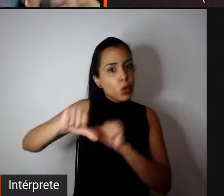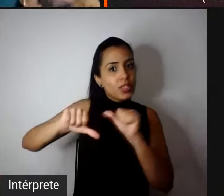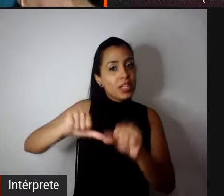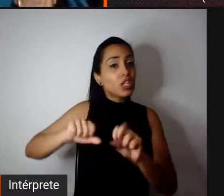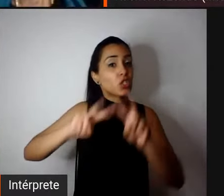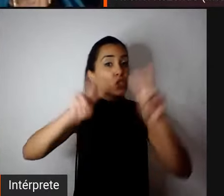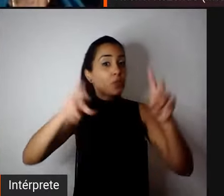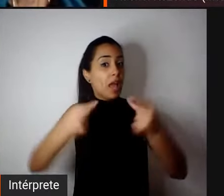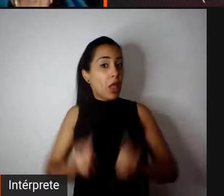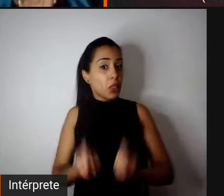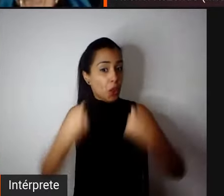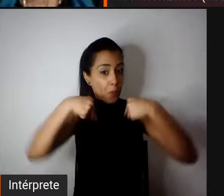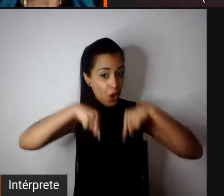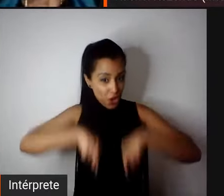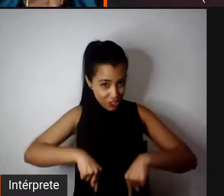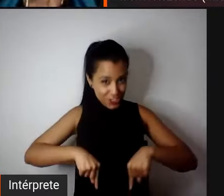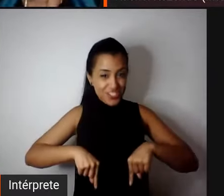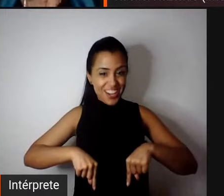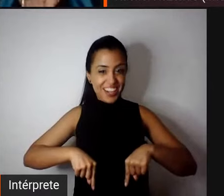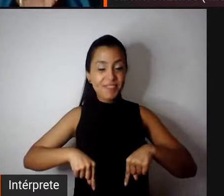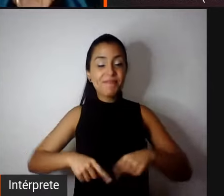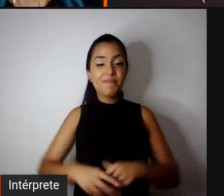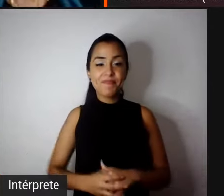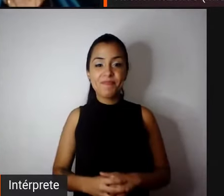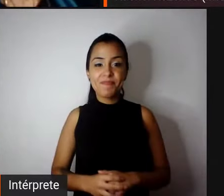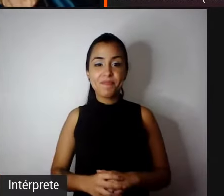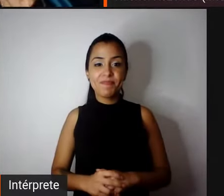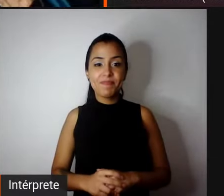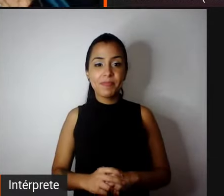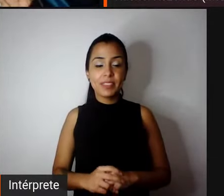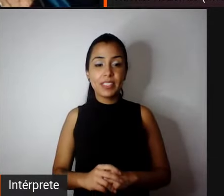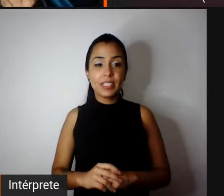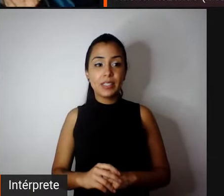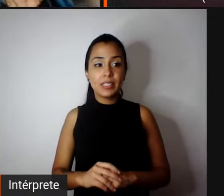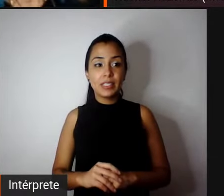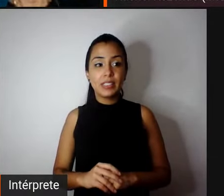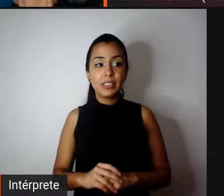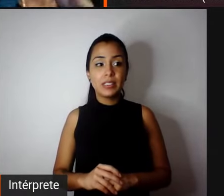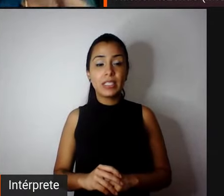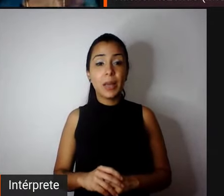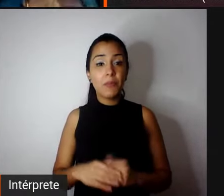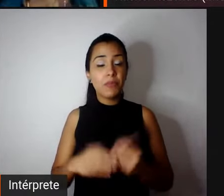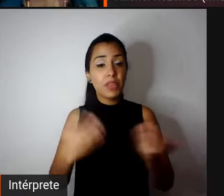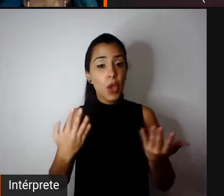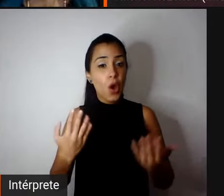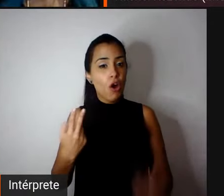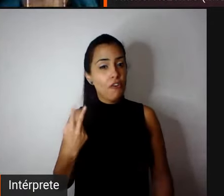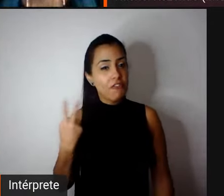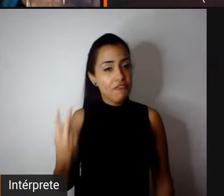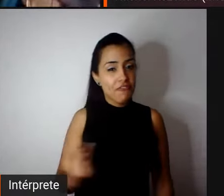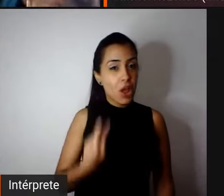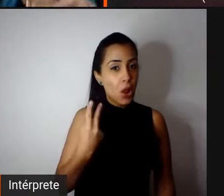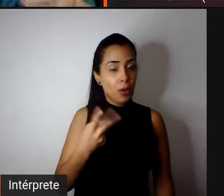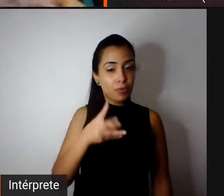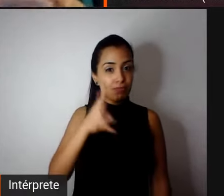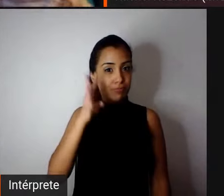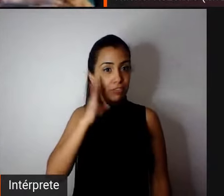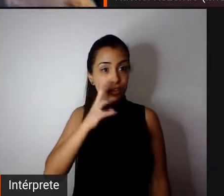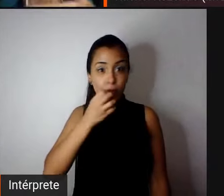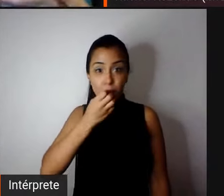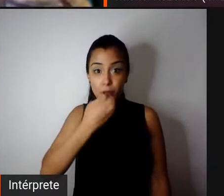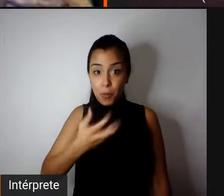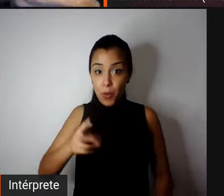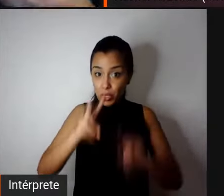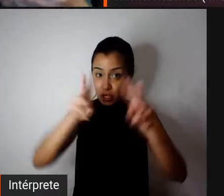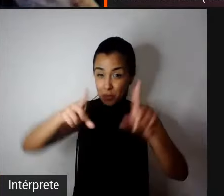antropologias visuais. Então, um dos grandes valores desse tipo de foto é